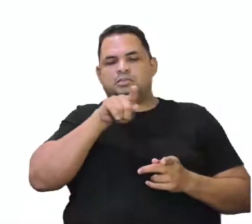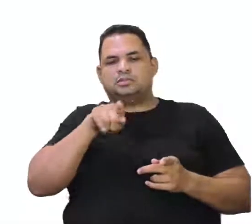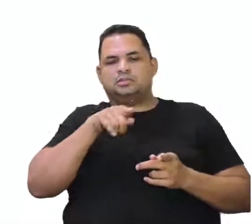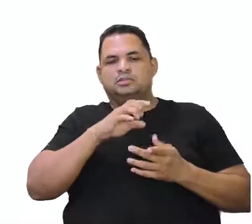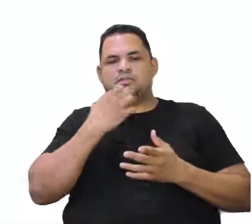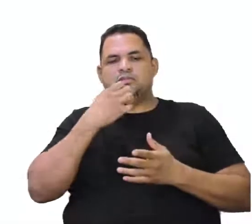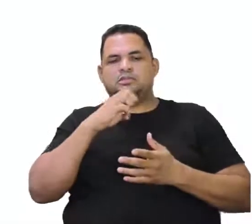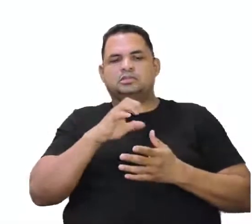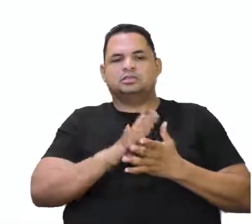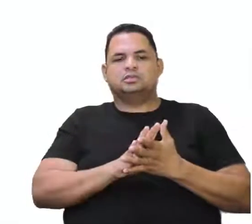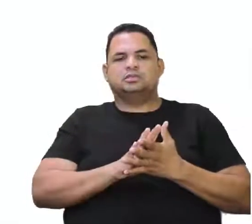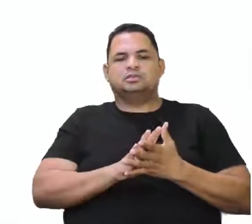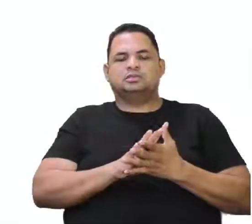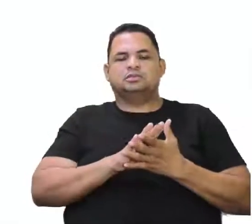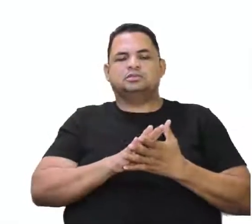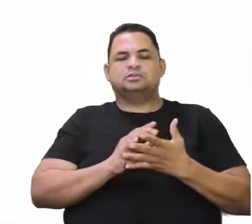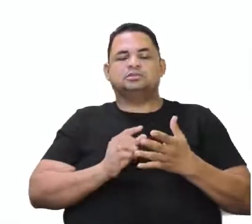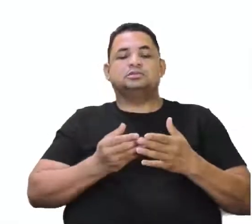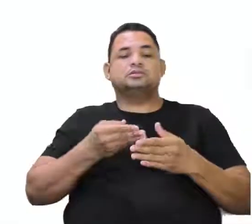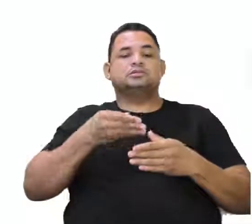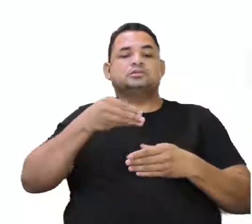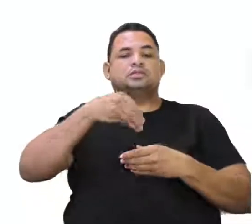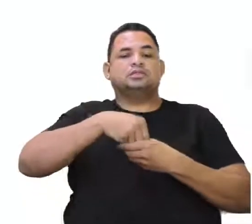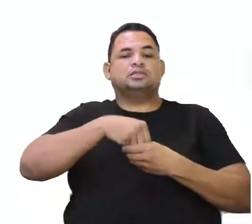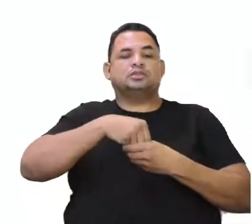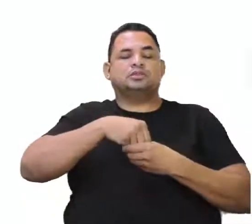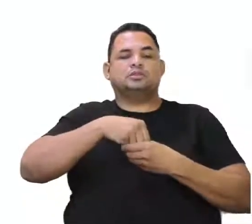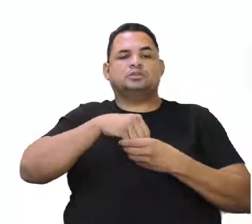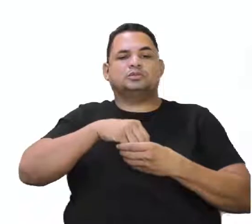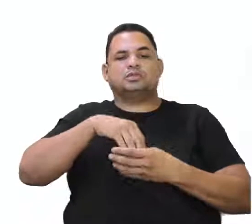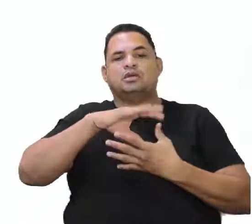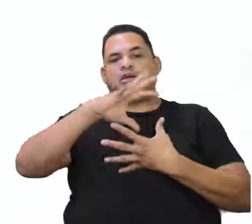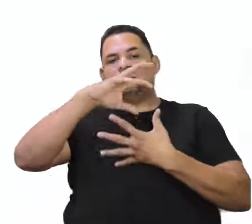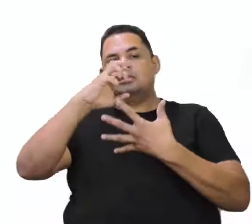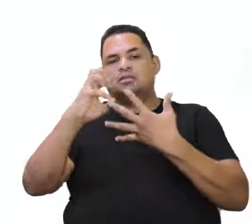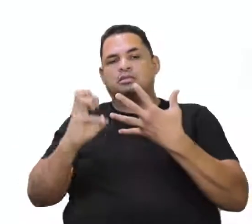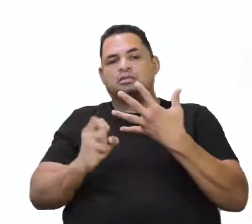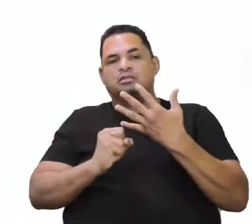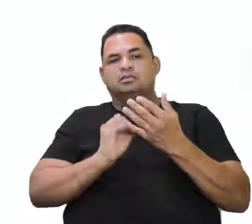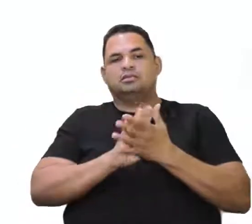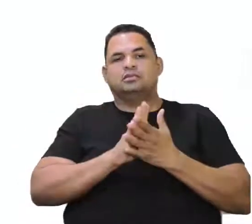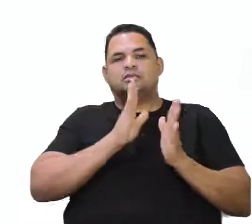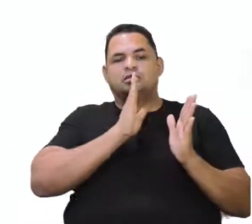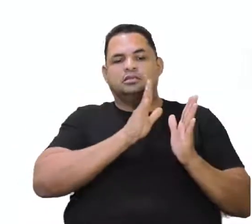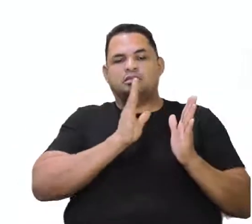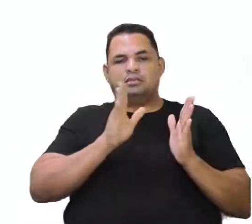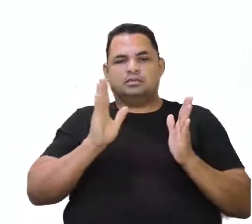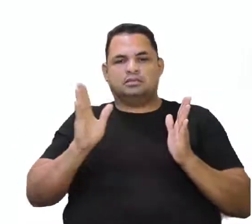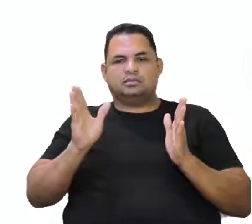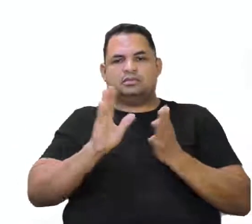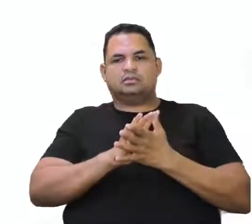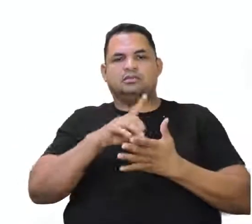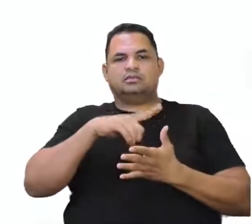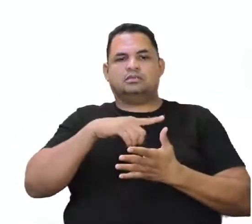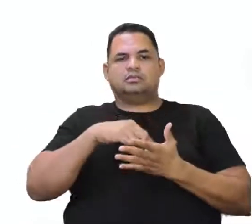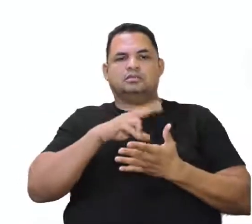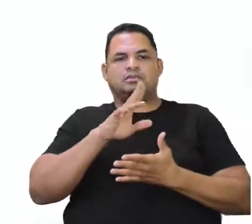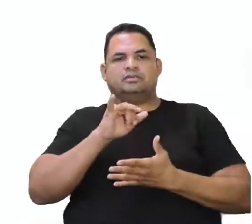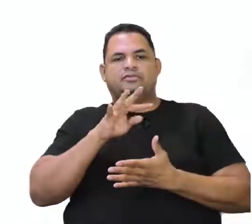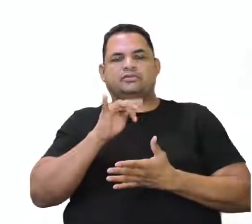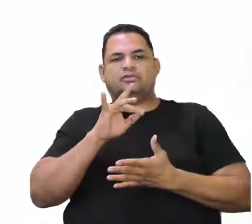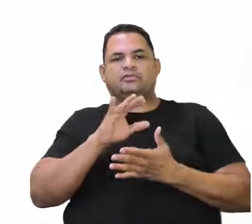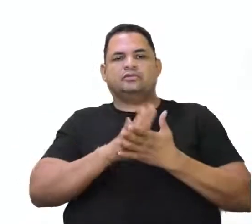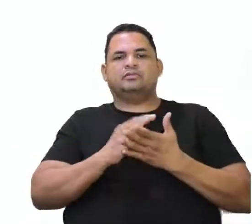esses seres, né? Na cadeia ou na teia alimentar. Cada etapa de uma cadeia alimentar é chamada de nível